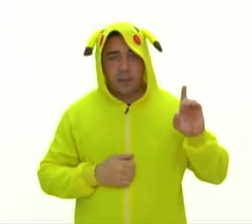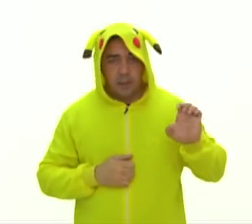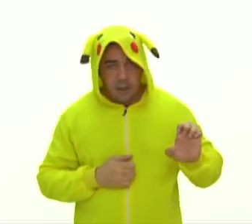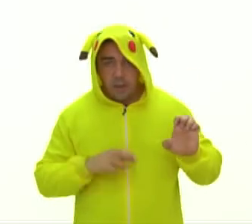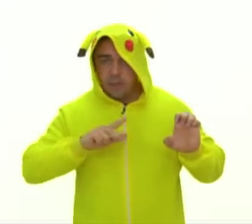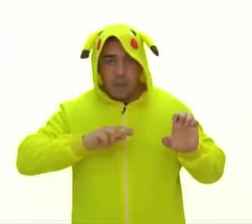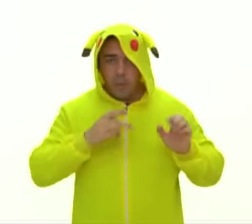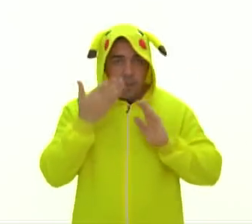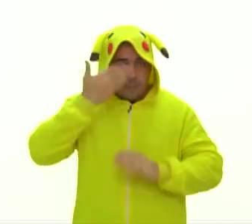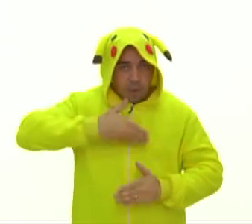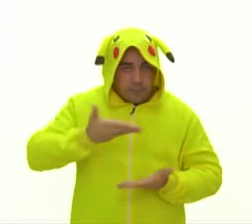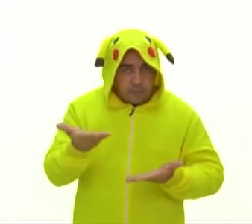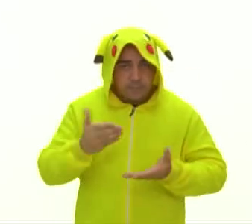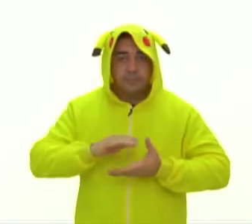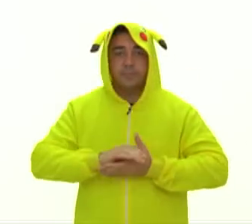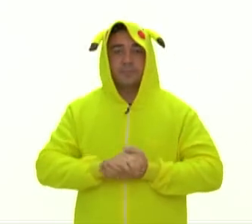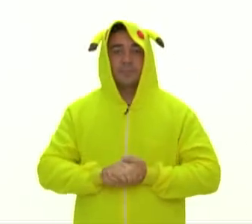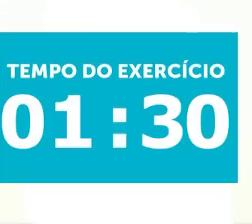que a evolução acontece?